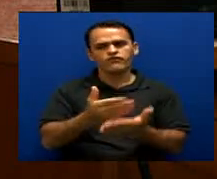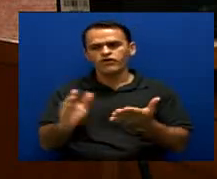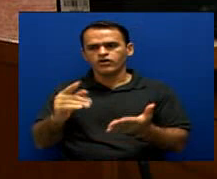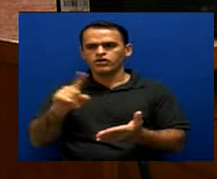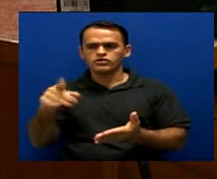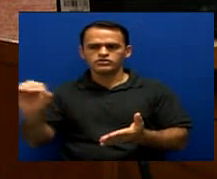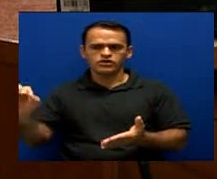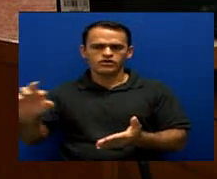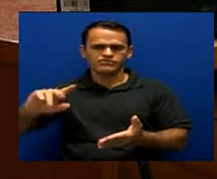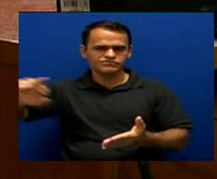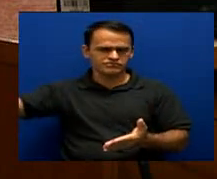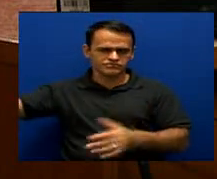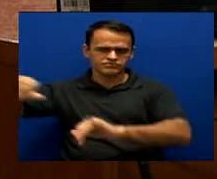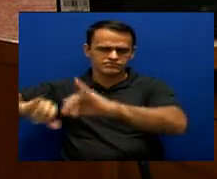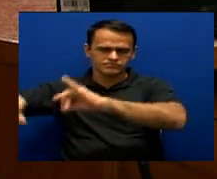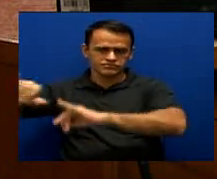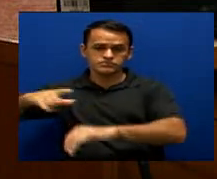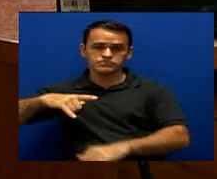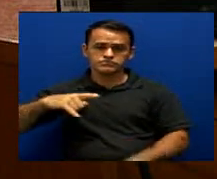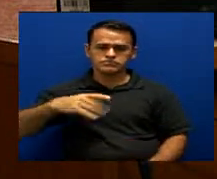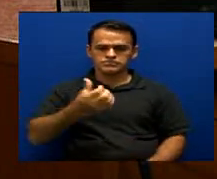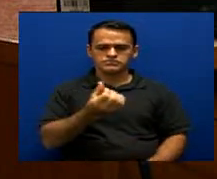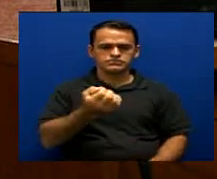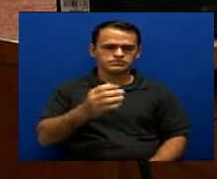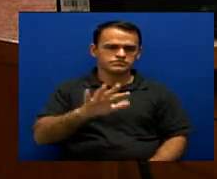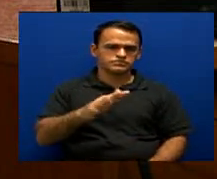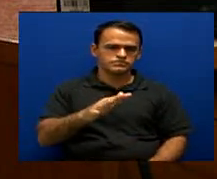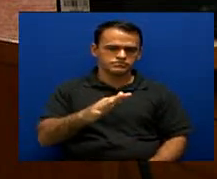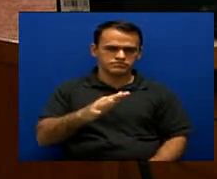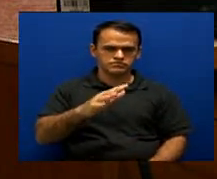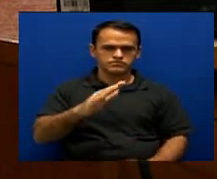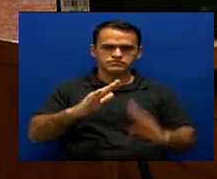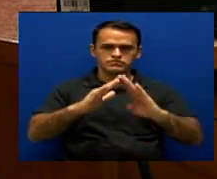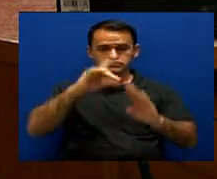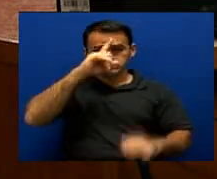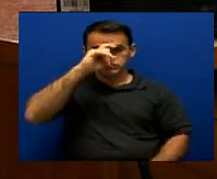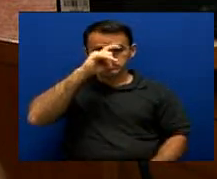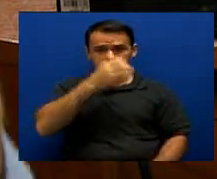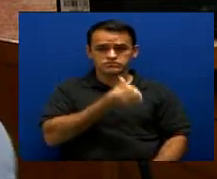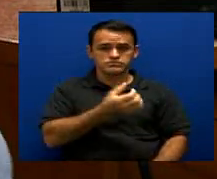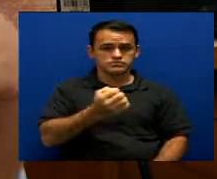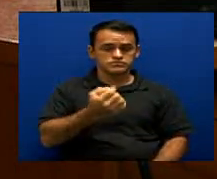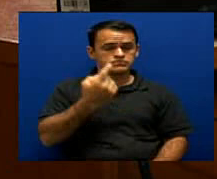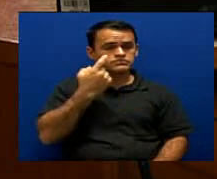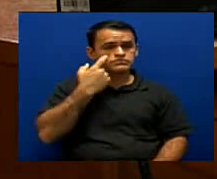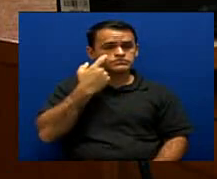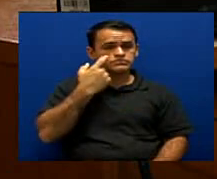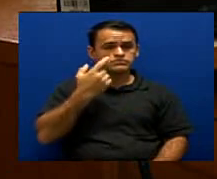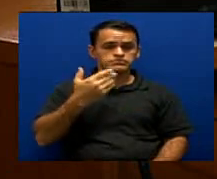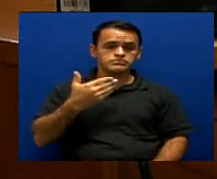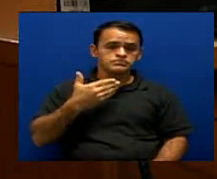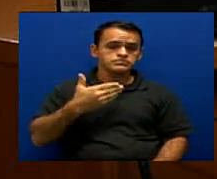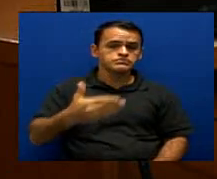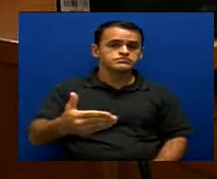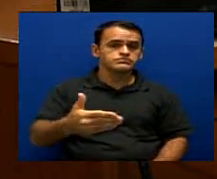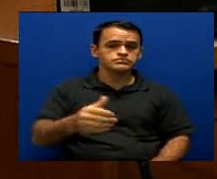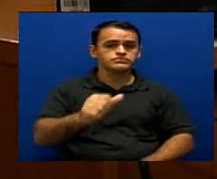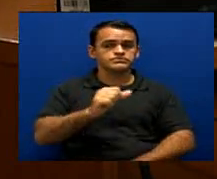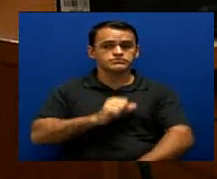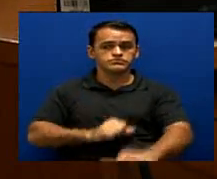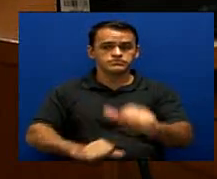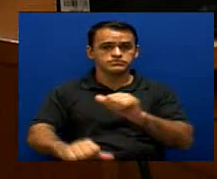laboratório de análise a cerca de 60 unidades de saúde eu quero ver o mesmo nível de investimento